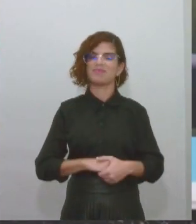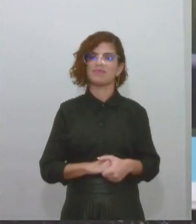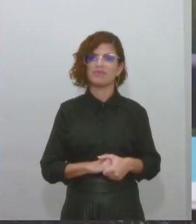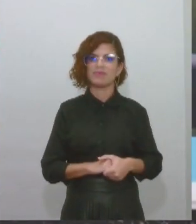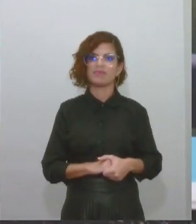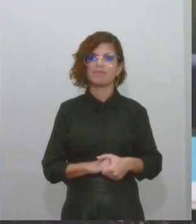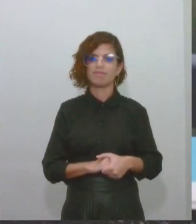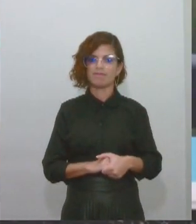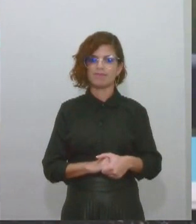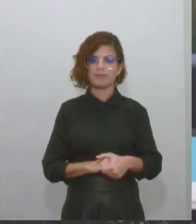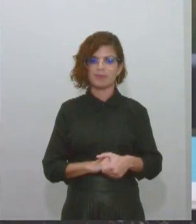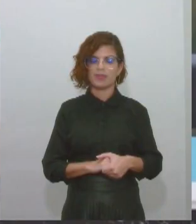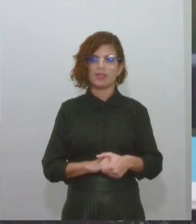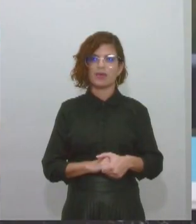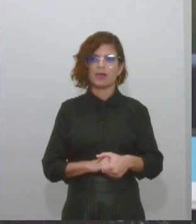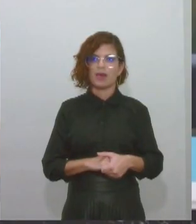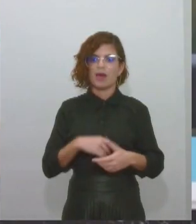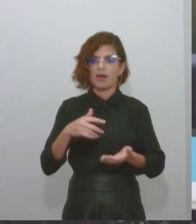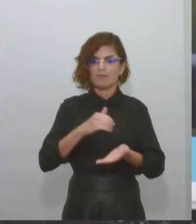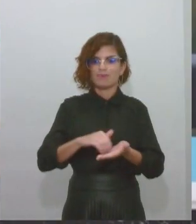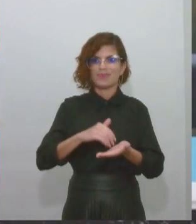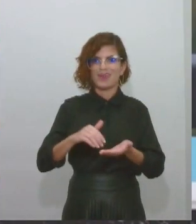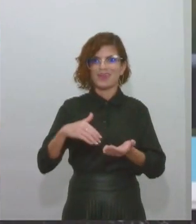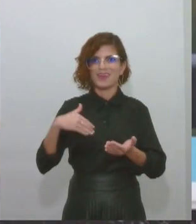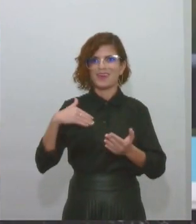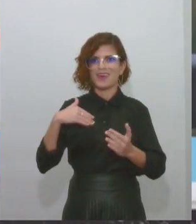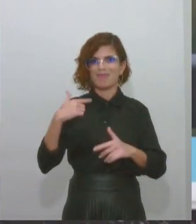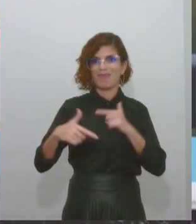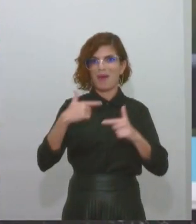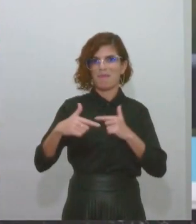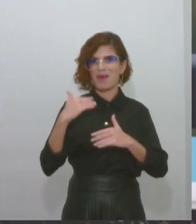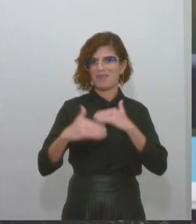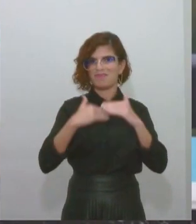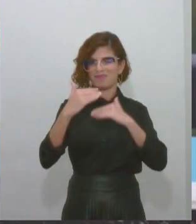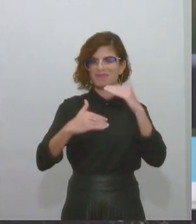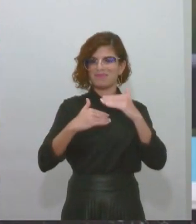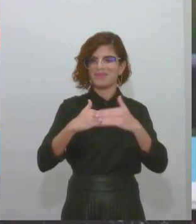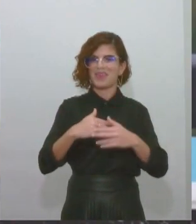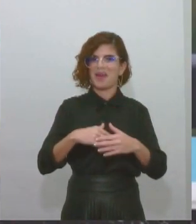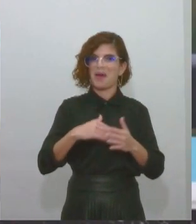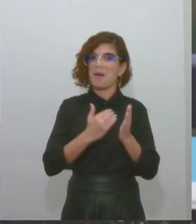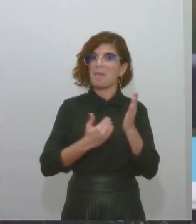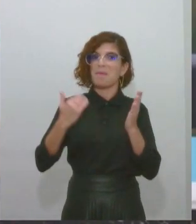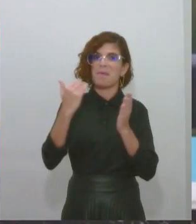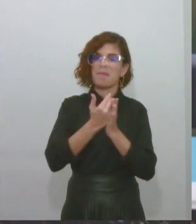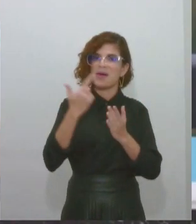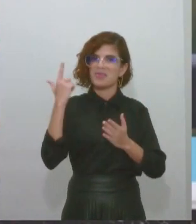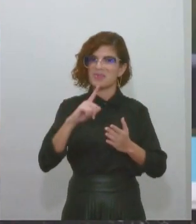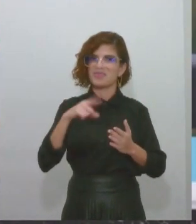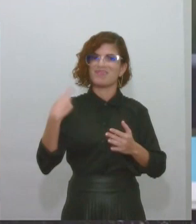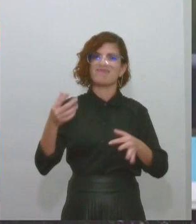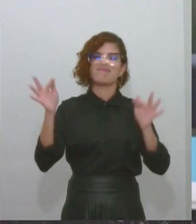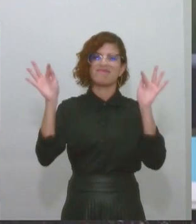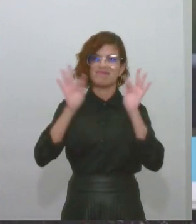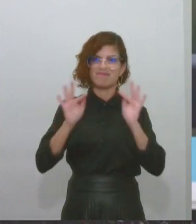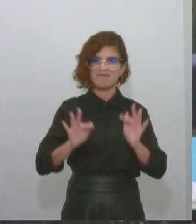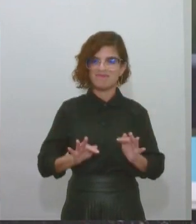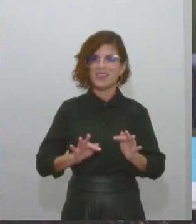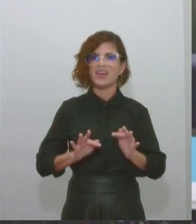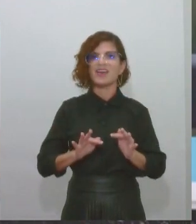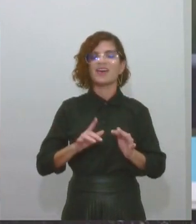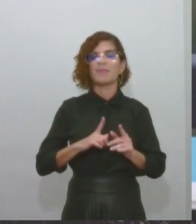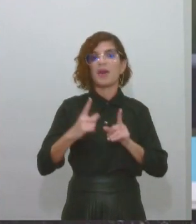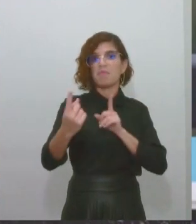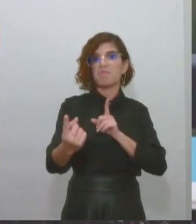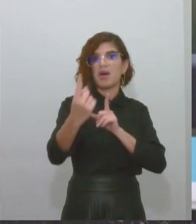da secretaria. Isso, mais um passo, né, mais uma conquista, e a gente fica muito feliz para levar esse atendimento às pessoas que mais